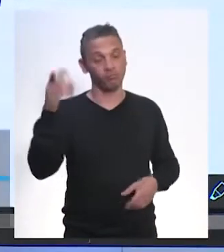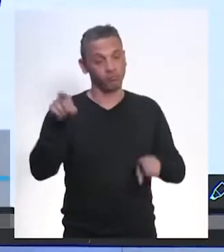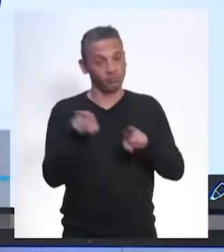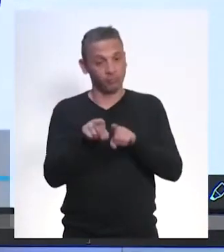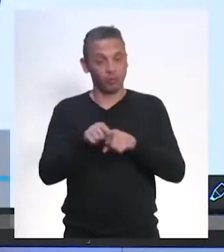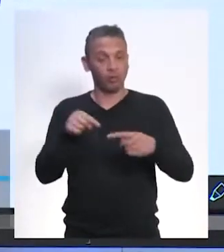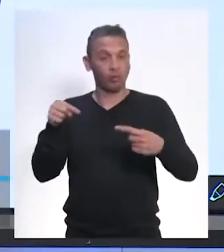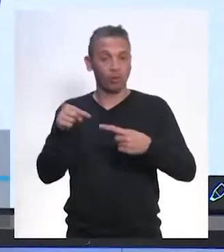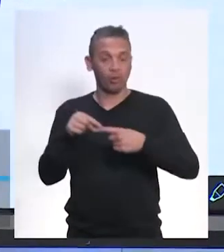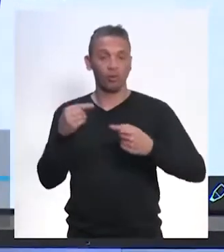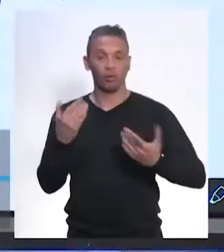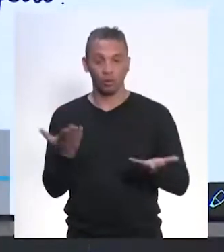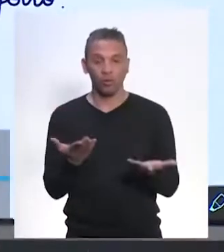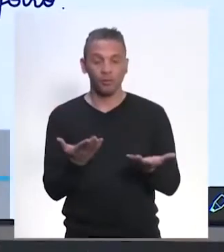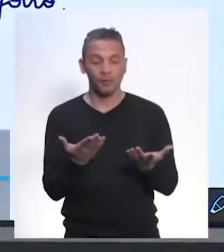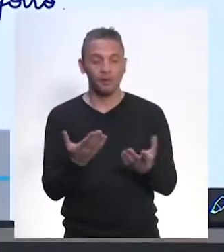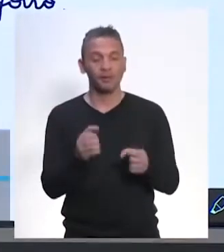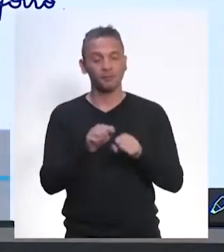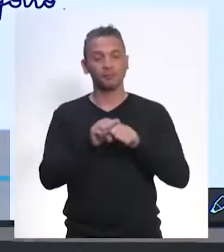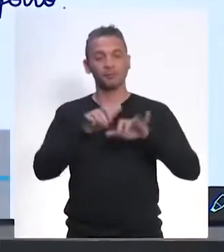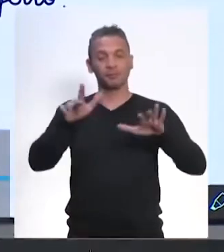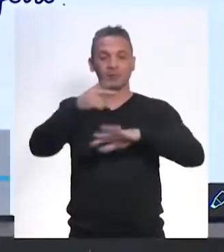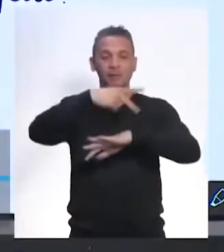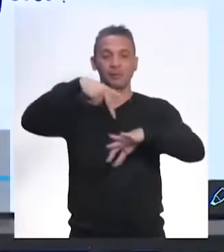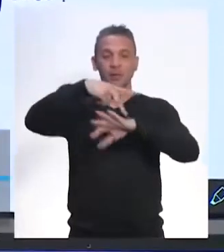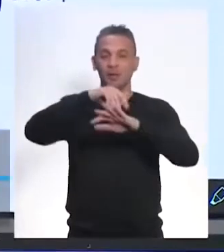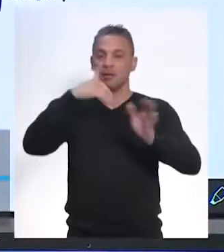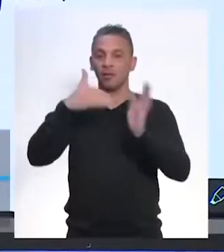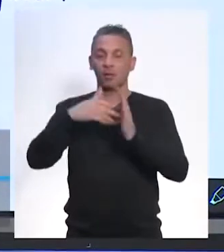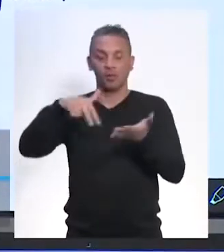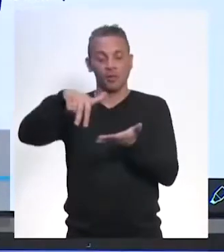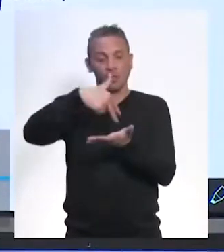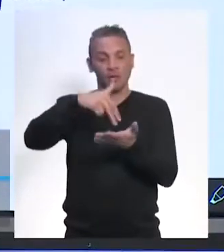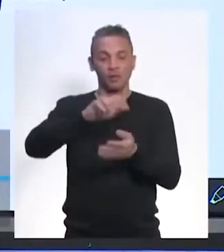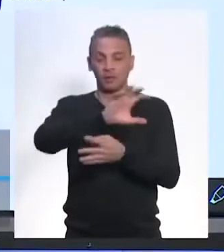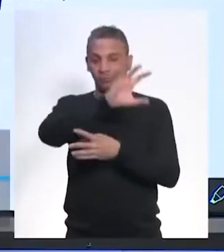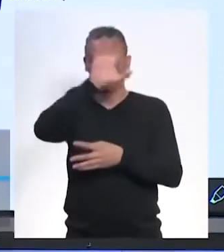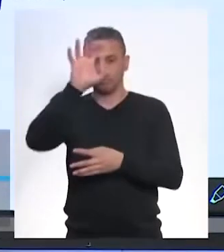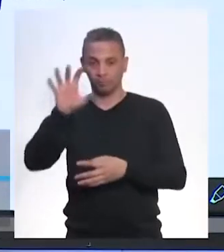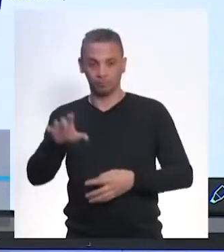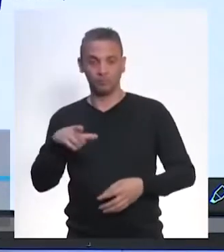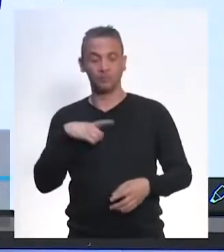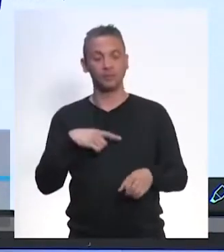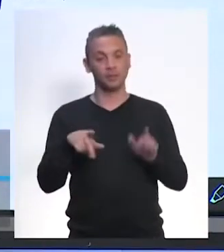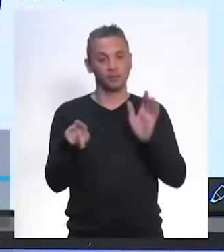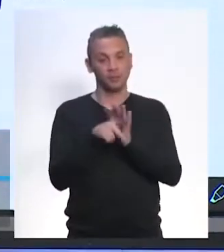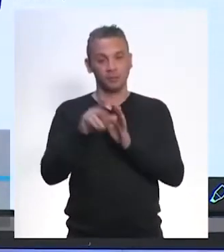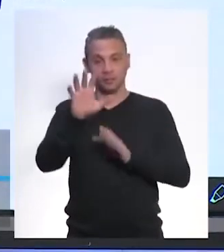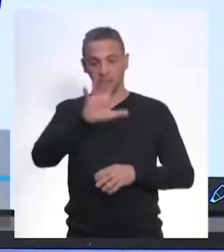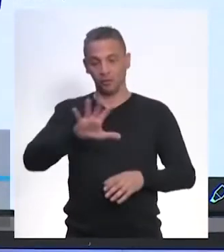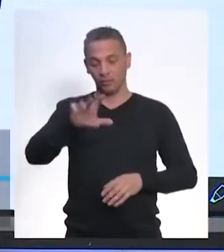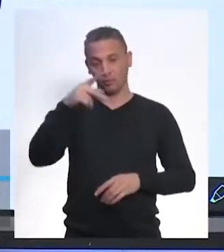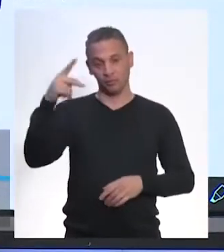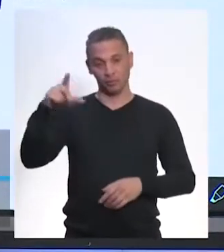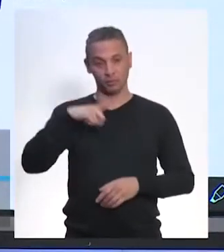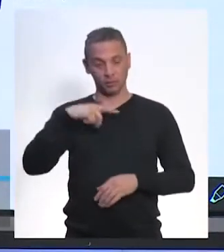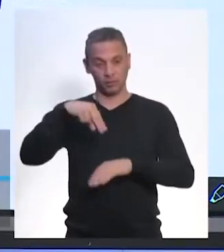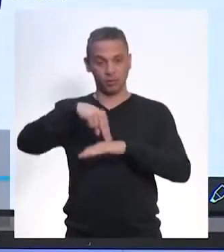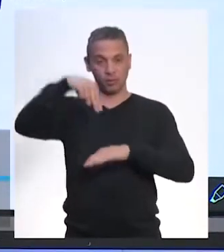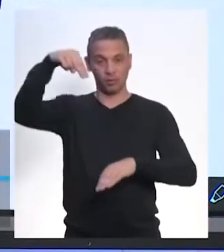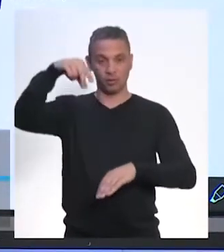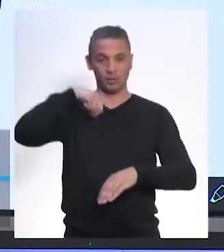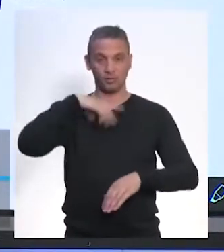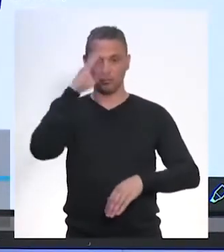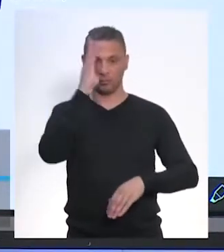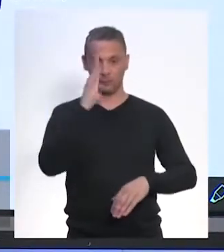brasileiro. E aí, claro, né, se disseminou pelo país todo, mas é uma dança regional, ou seja, né, é uma dança típica da região Nordeste do